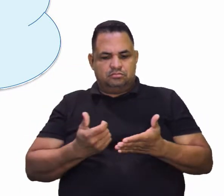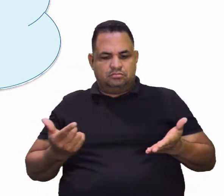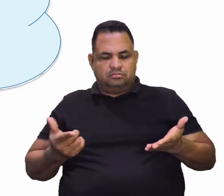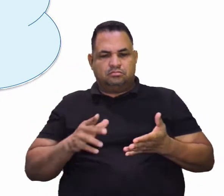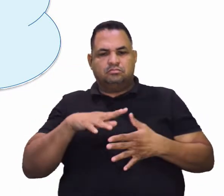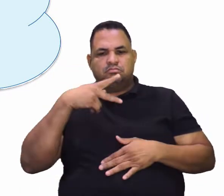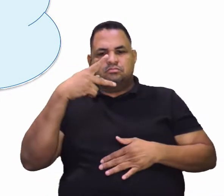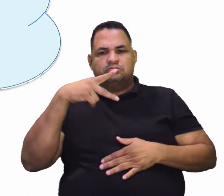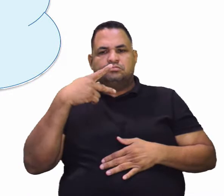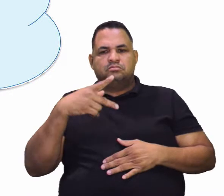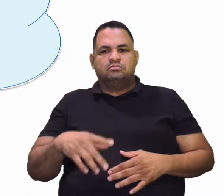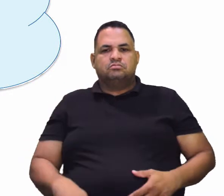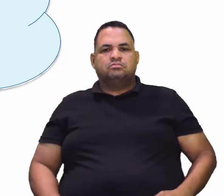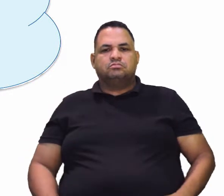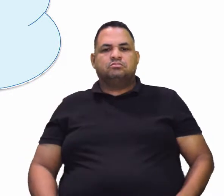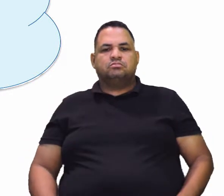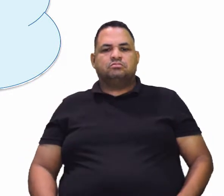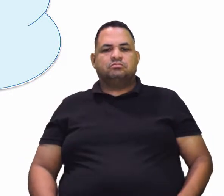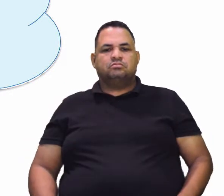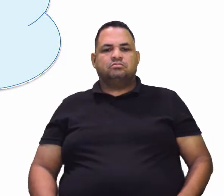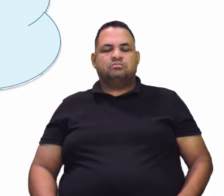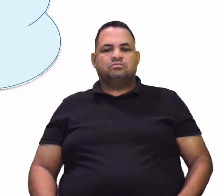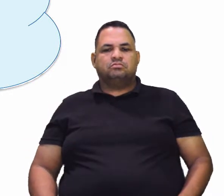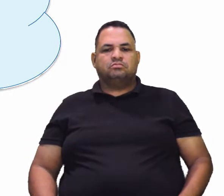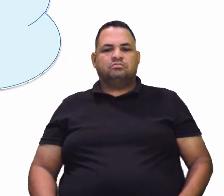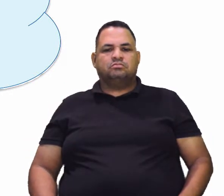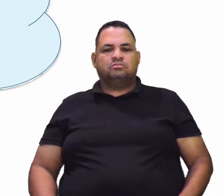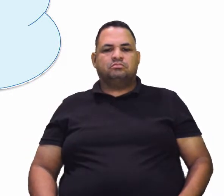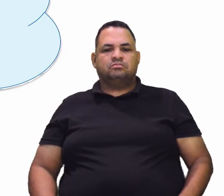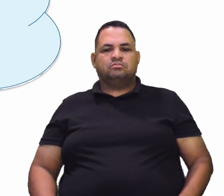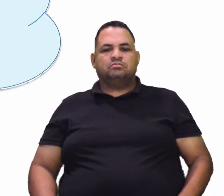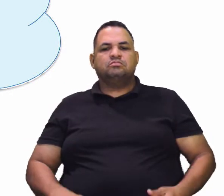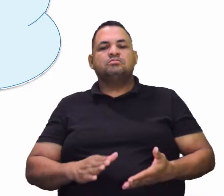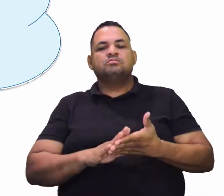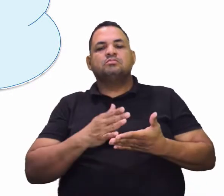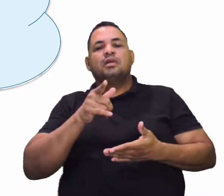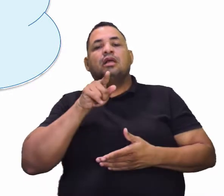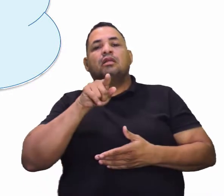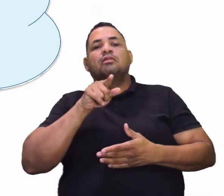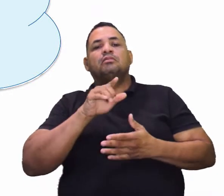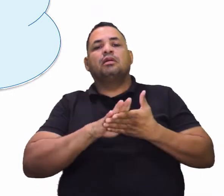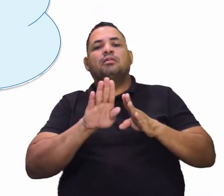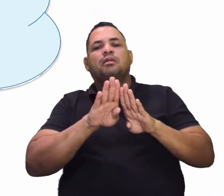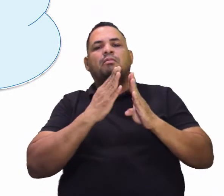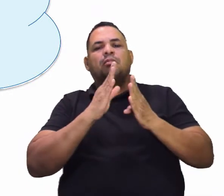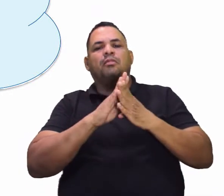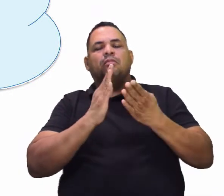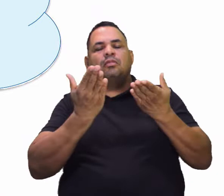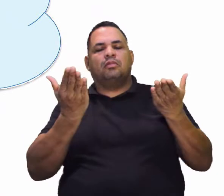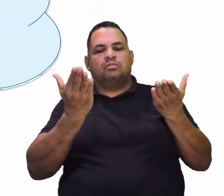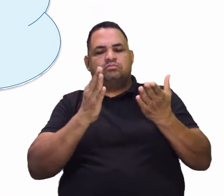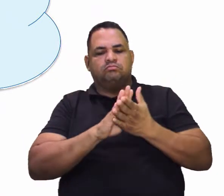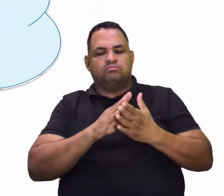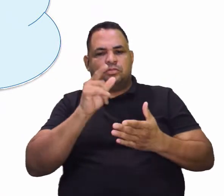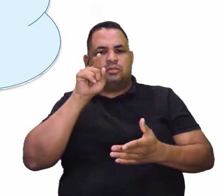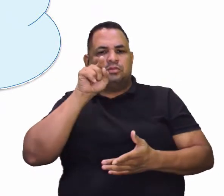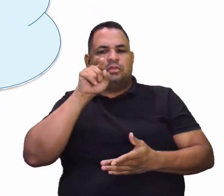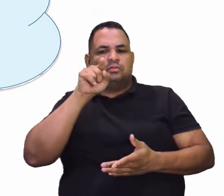da fala, alguém fala assim, ei, atende a porta, estão tocando a campainha. Get the